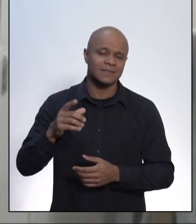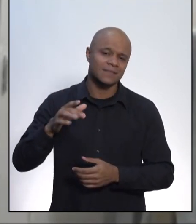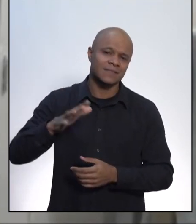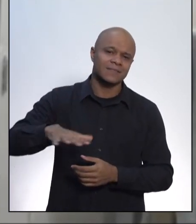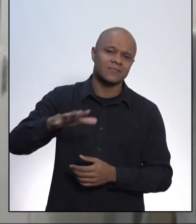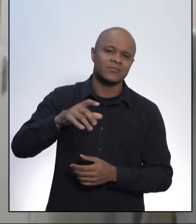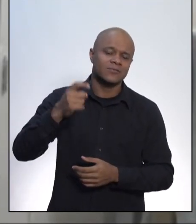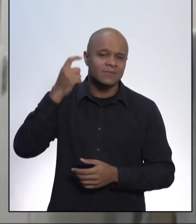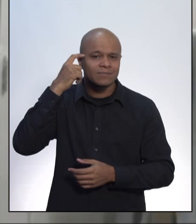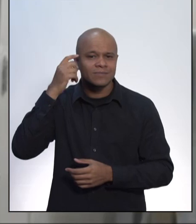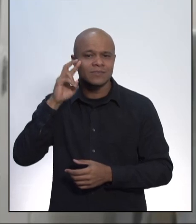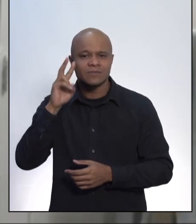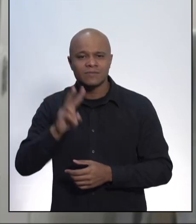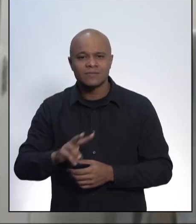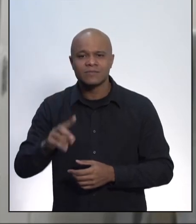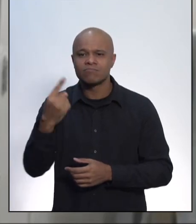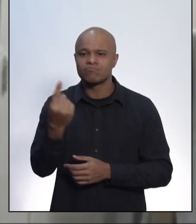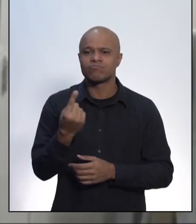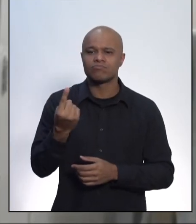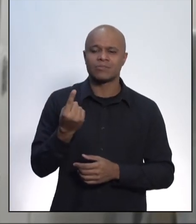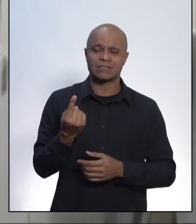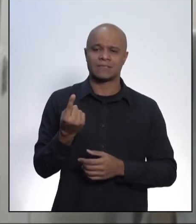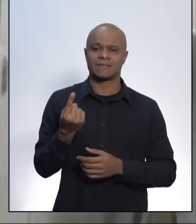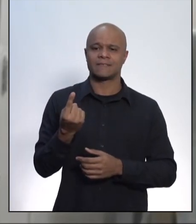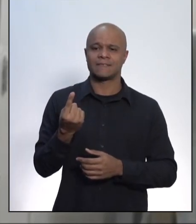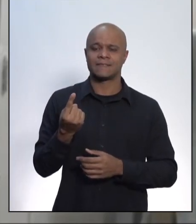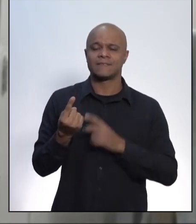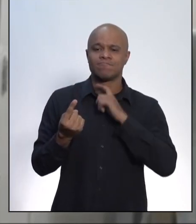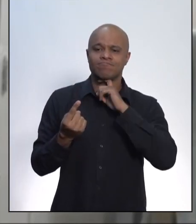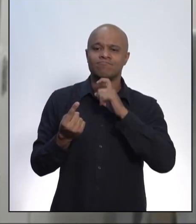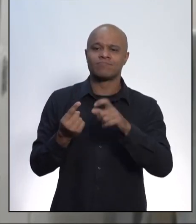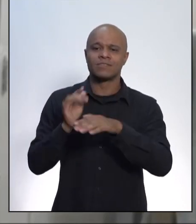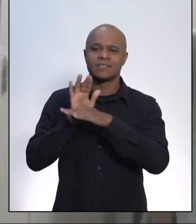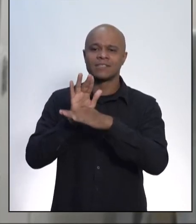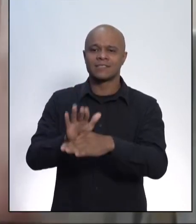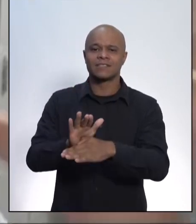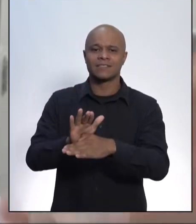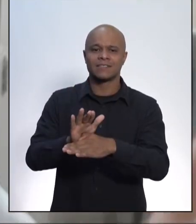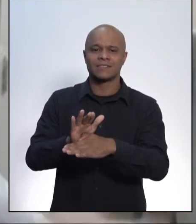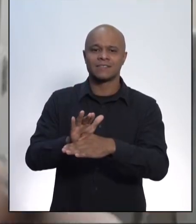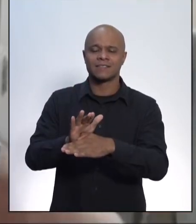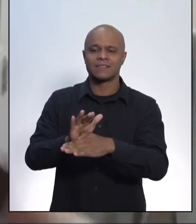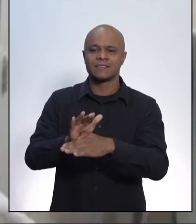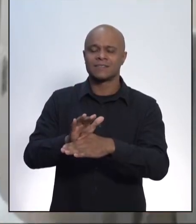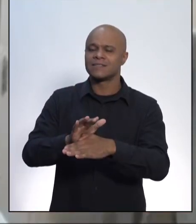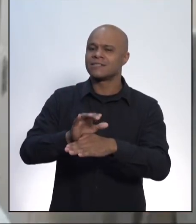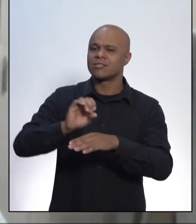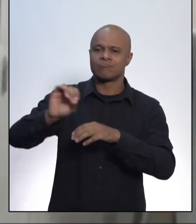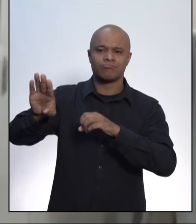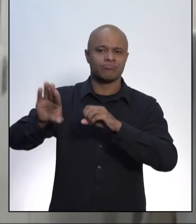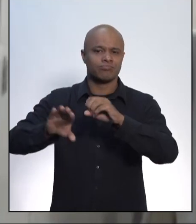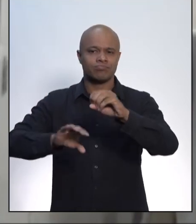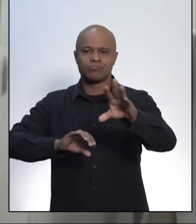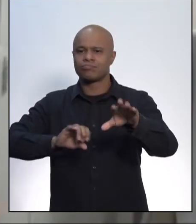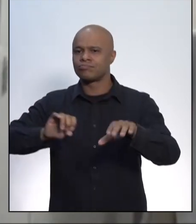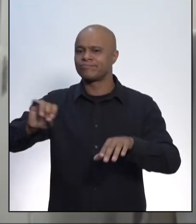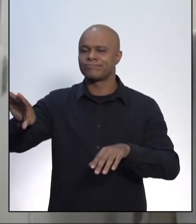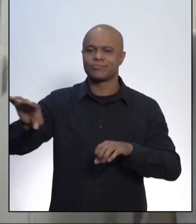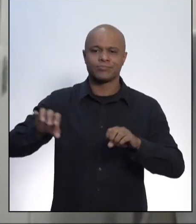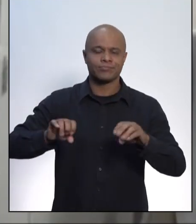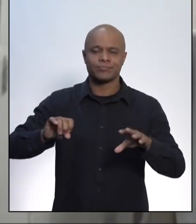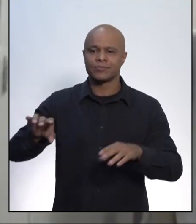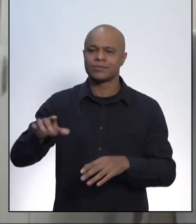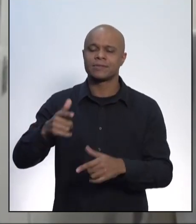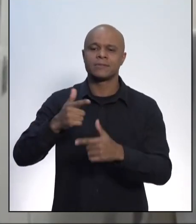você acaba se vendo no momento sozinho, né? Cheio de sócio, acaba saindo, né? Você se vê num mar